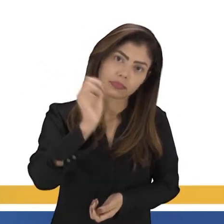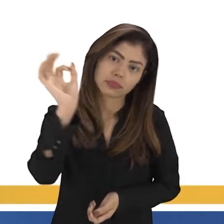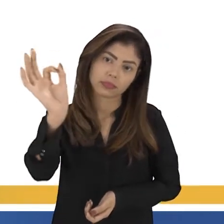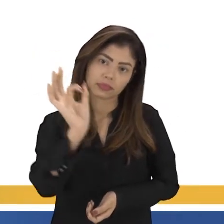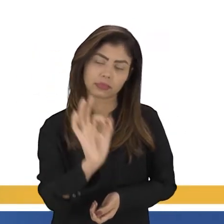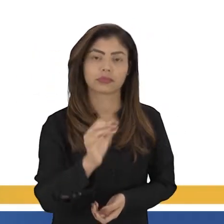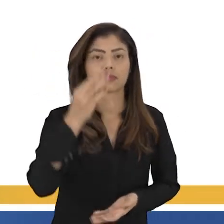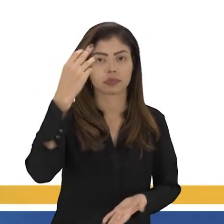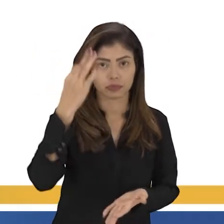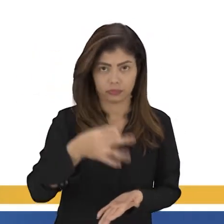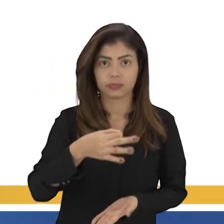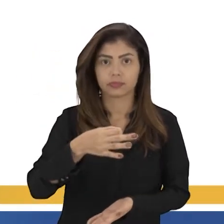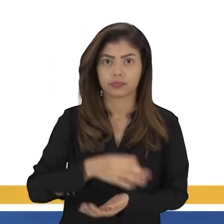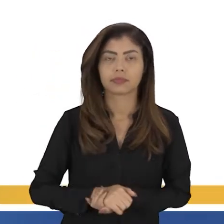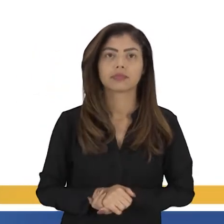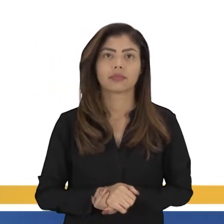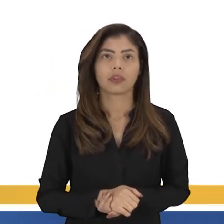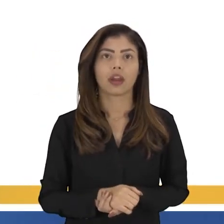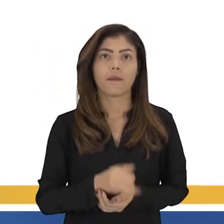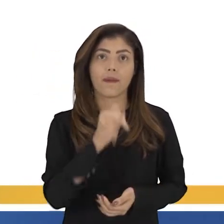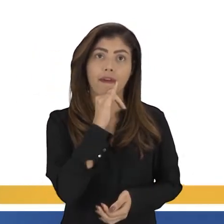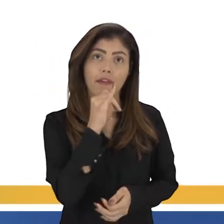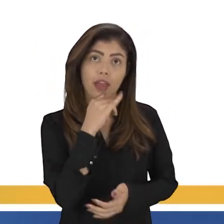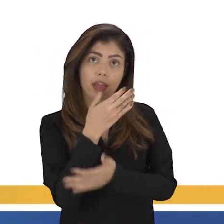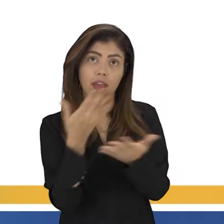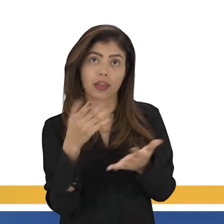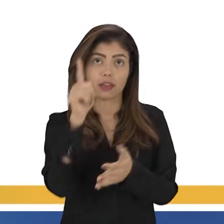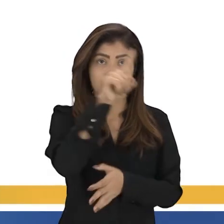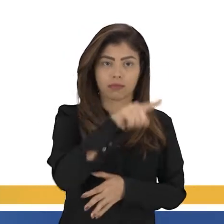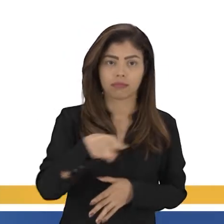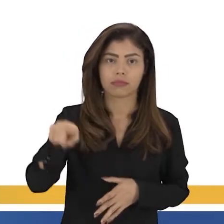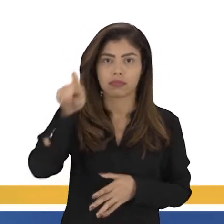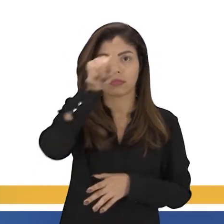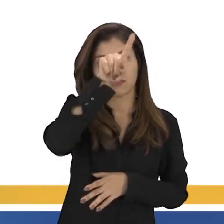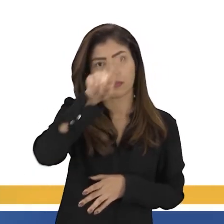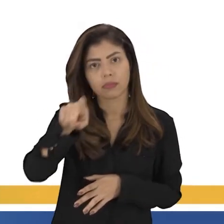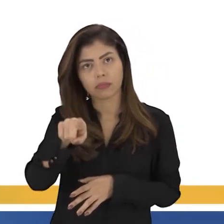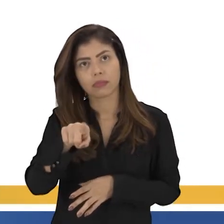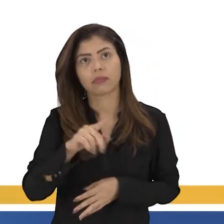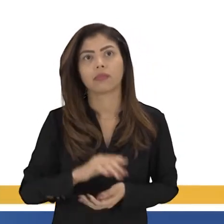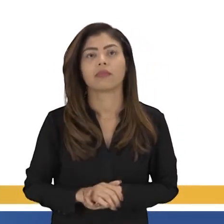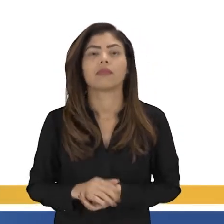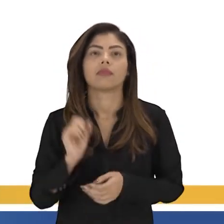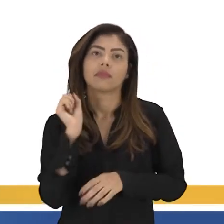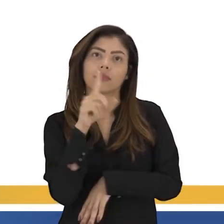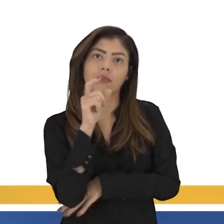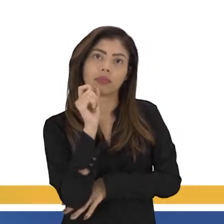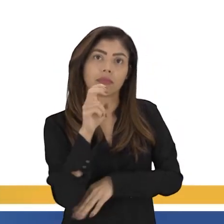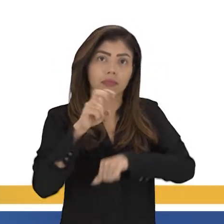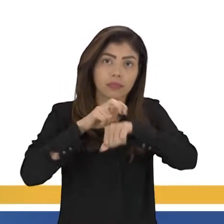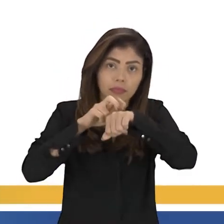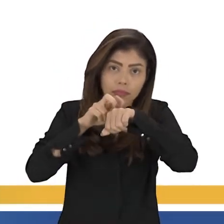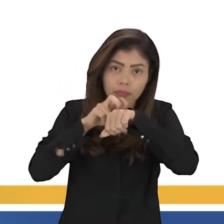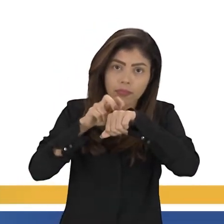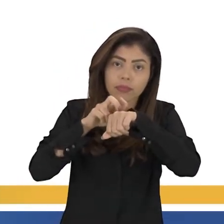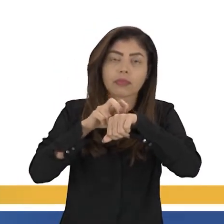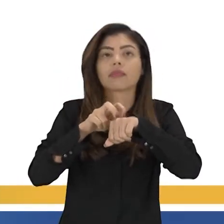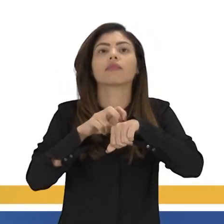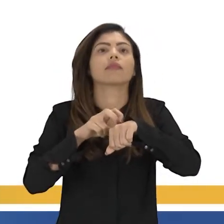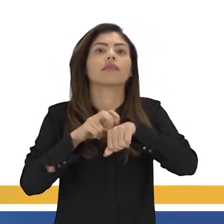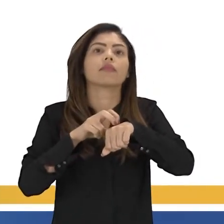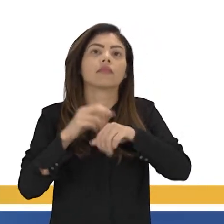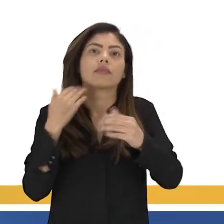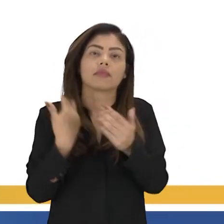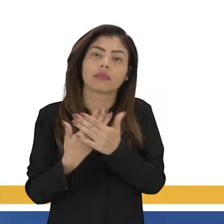11% da prova gabaritado. Olha aquele gráfico que eu trouxe para ti lá do MEC. A parte azul, a parte verde, são